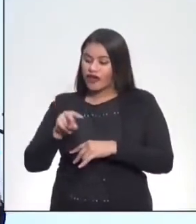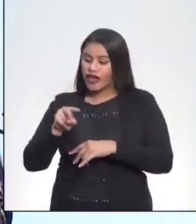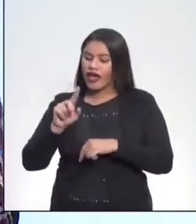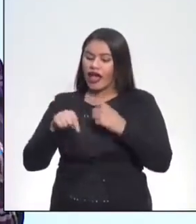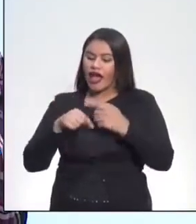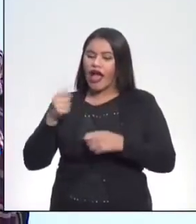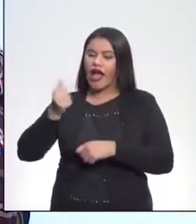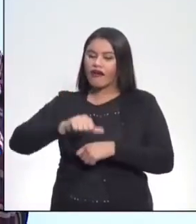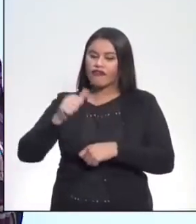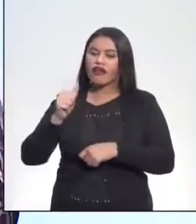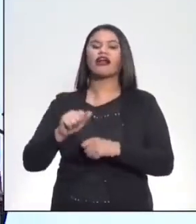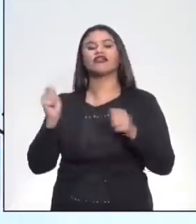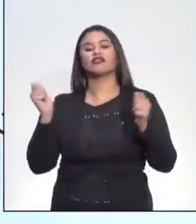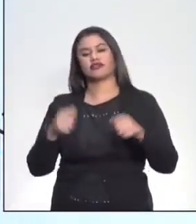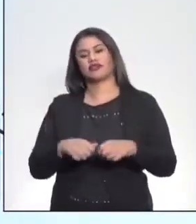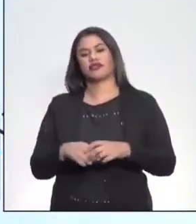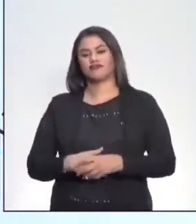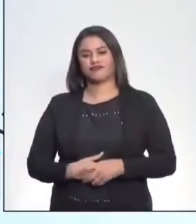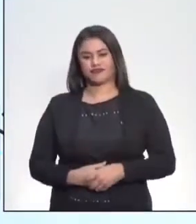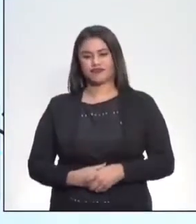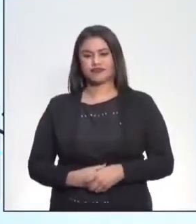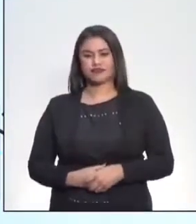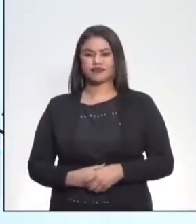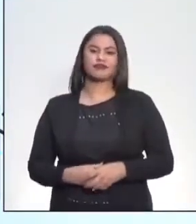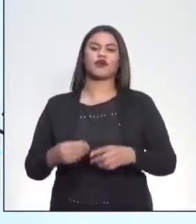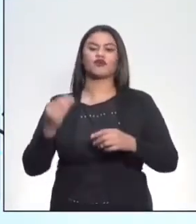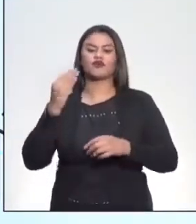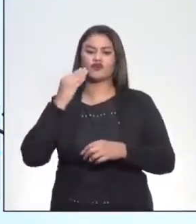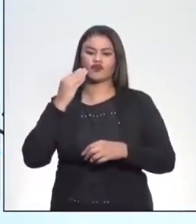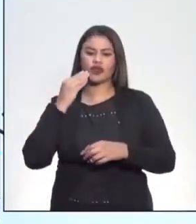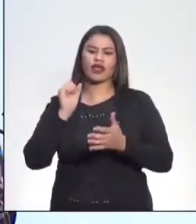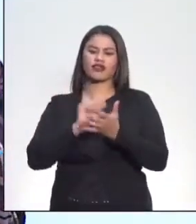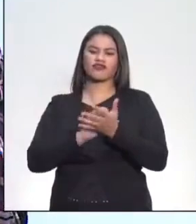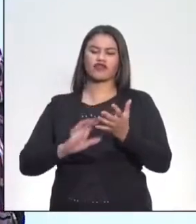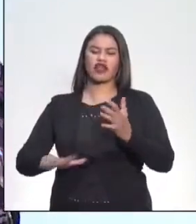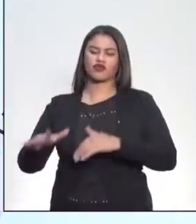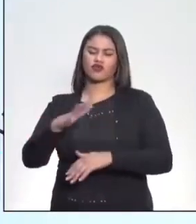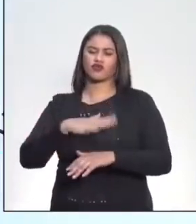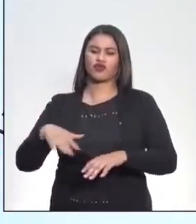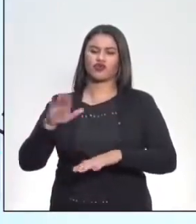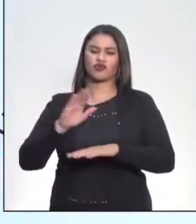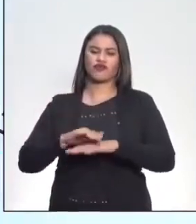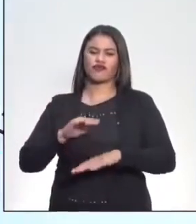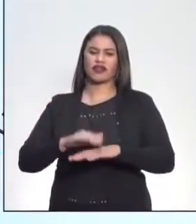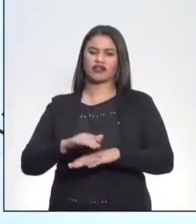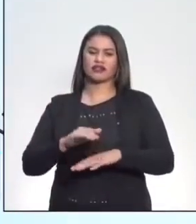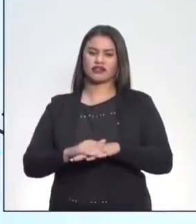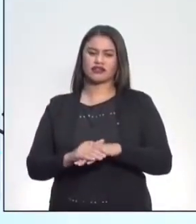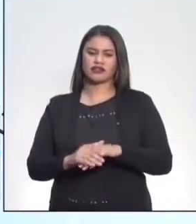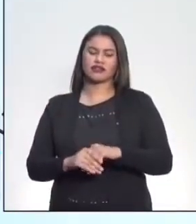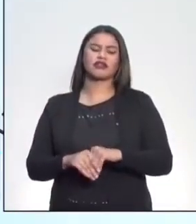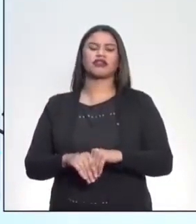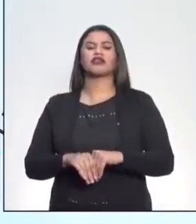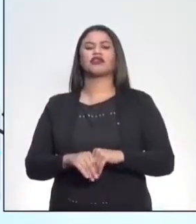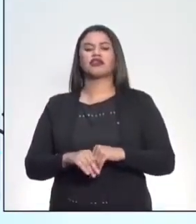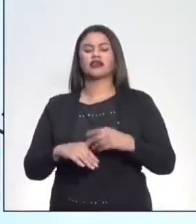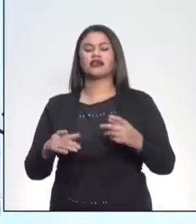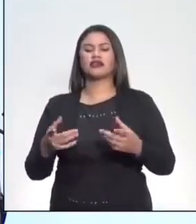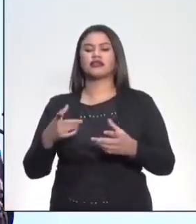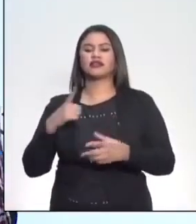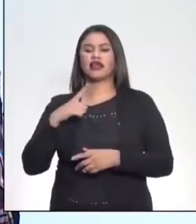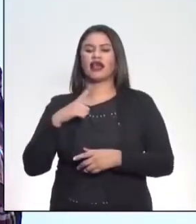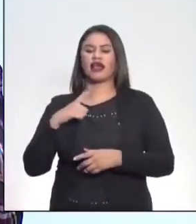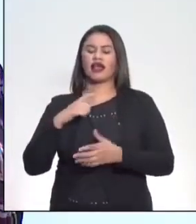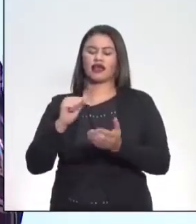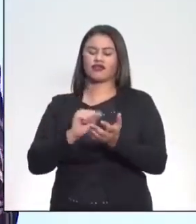período de pandemia. Tá? Então, procurem fazer todas as atividades. Tá? São atividades, né, bem tranquilas,